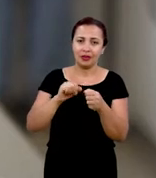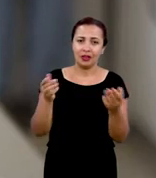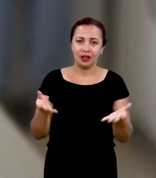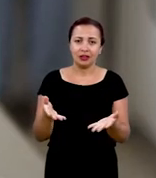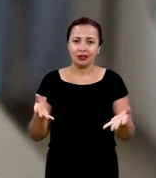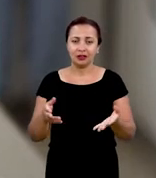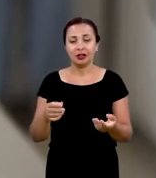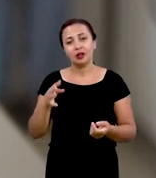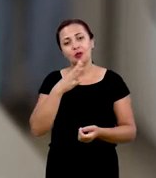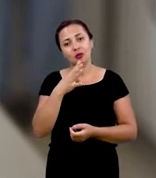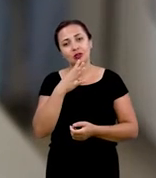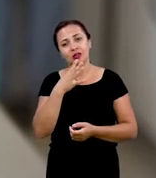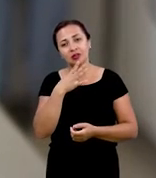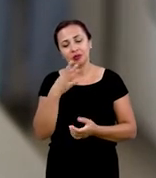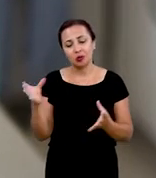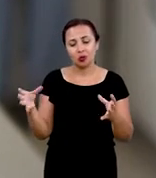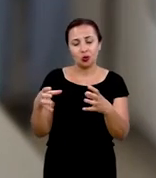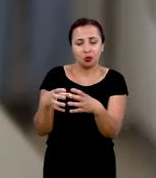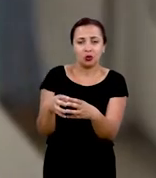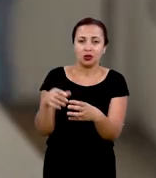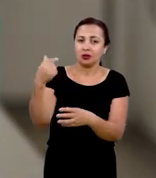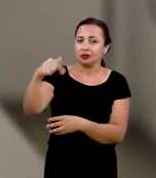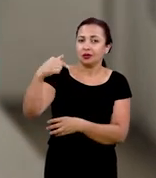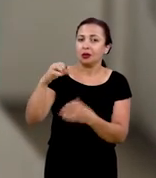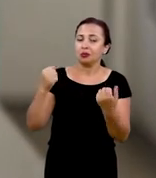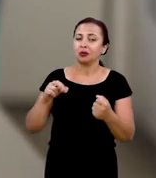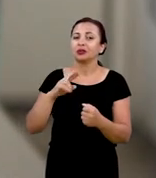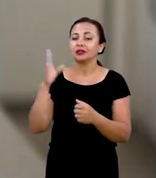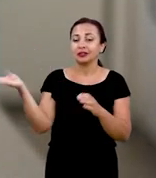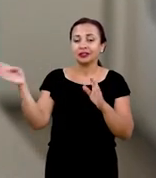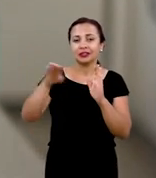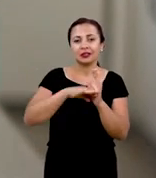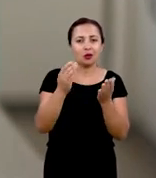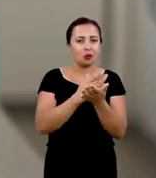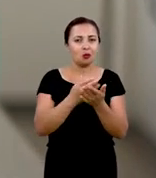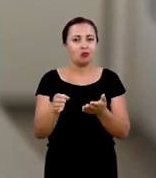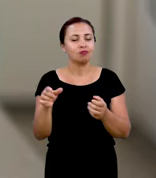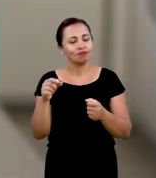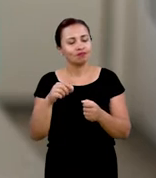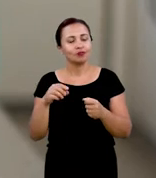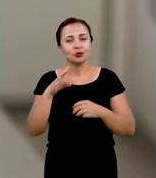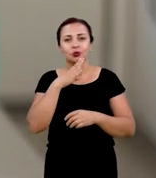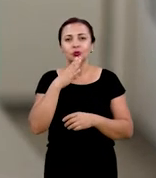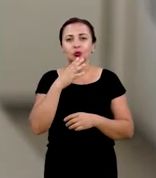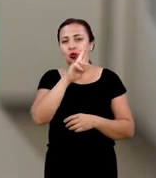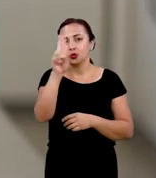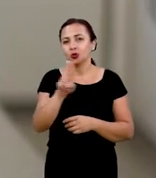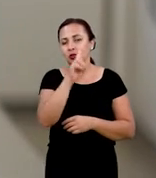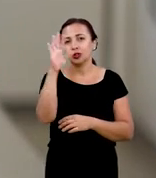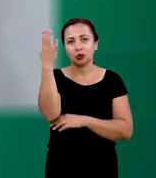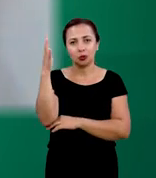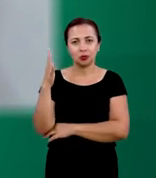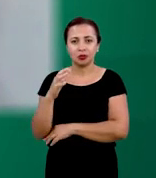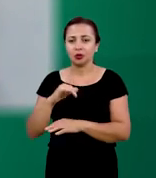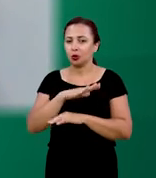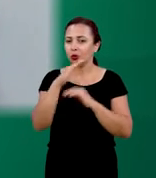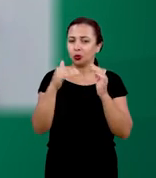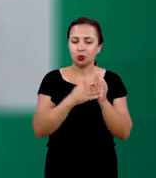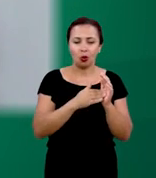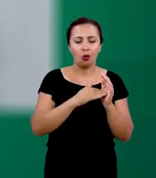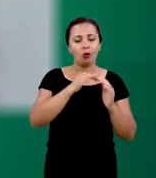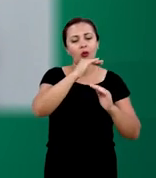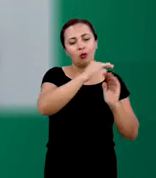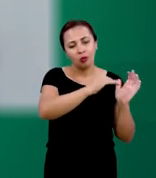fitoquímicas seria o conhecimento da composição química que pode trazer algum tipo de relação e benefício para esse tipo de utilização de plantas. Todo